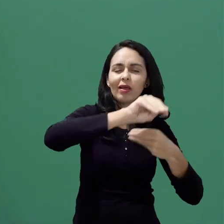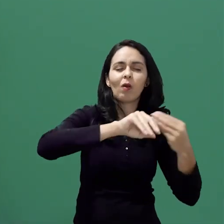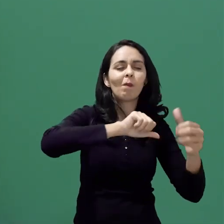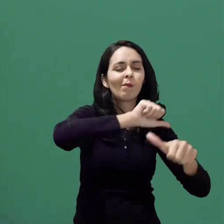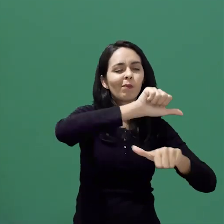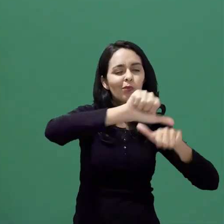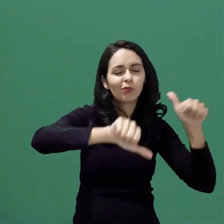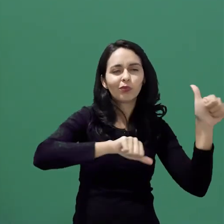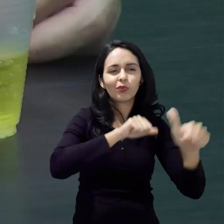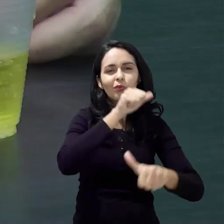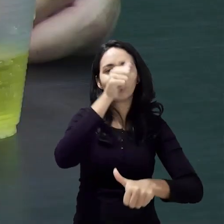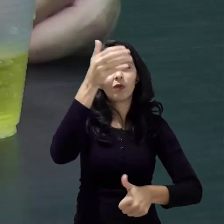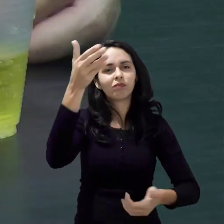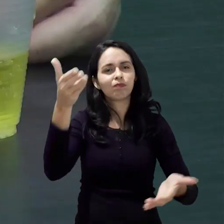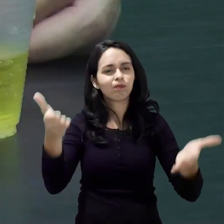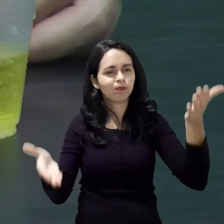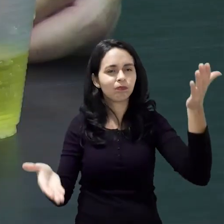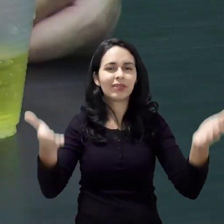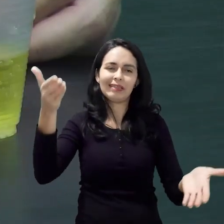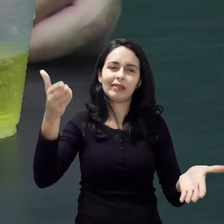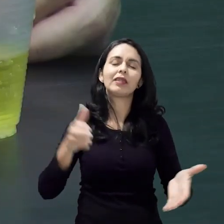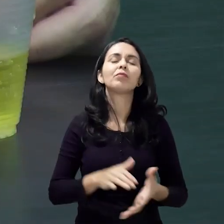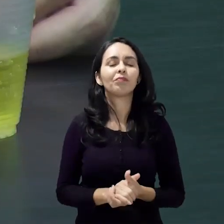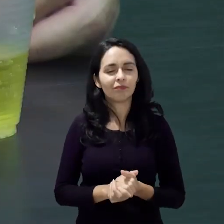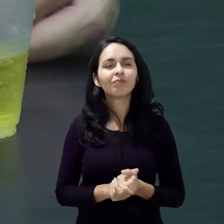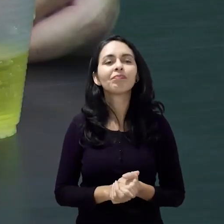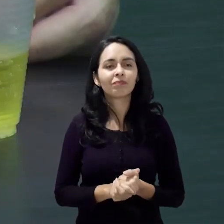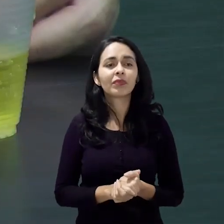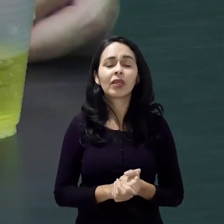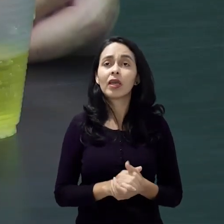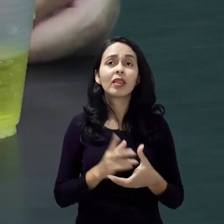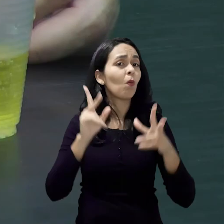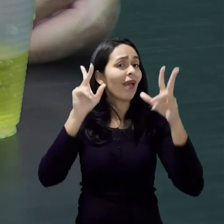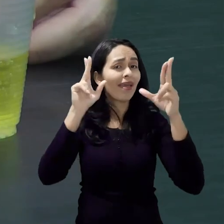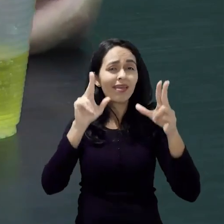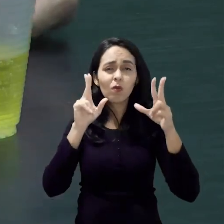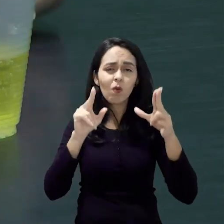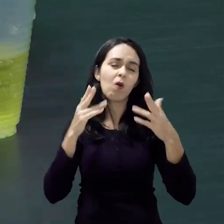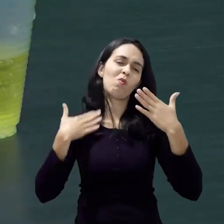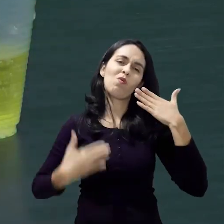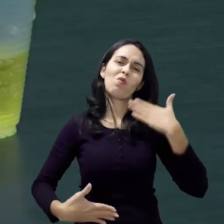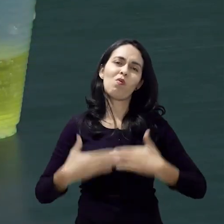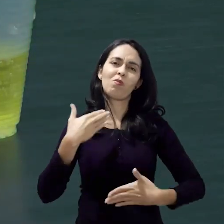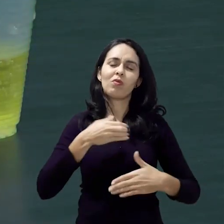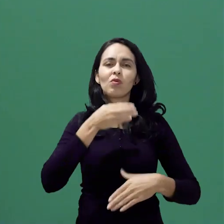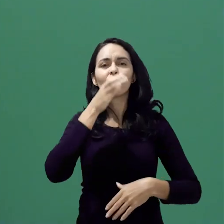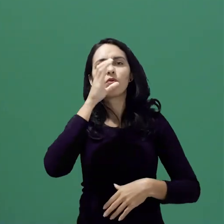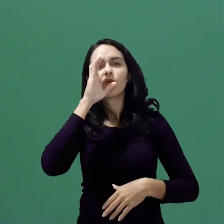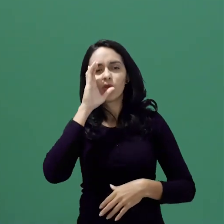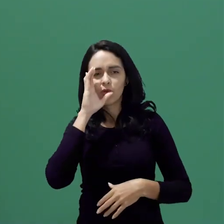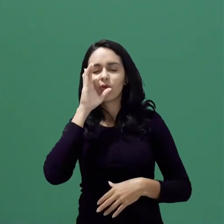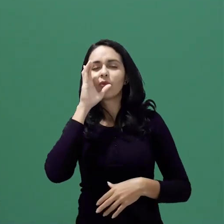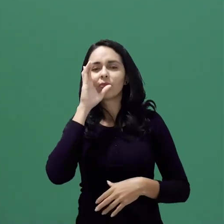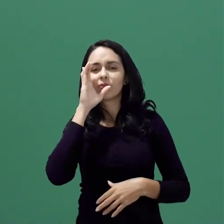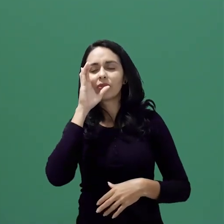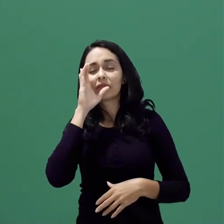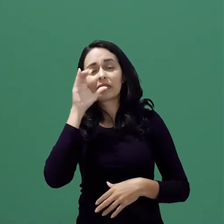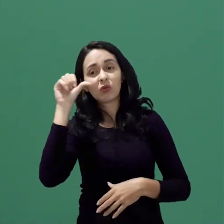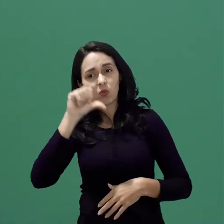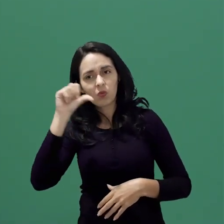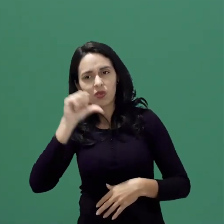vai fazer um desequilíbrio na substância E isso acontece com nosso organismo tá